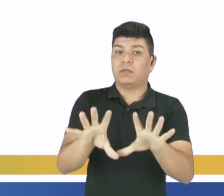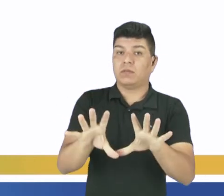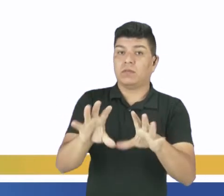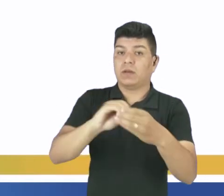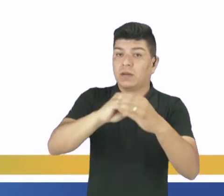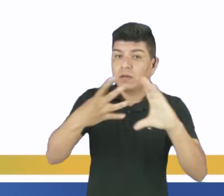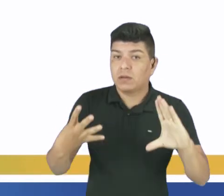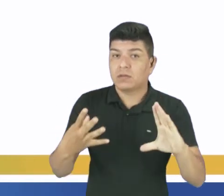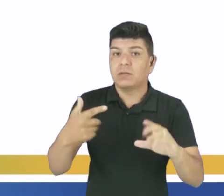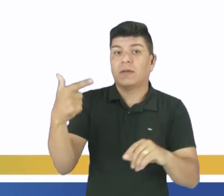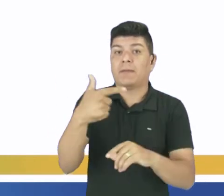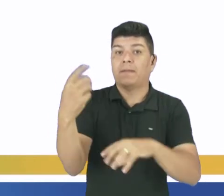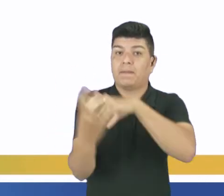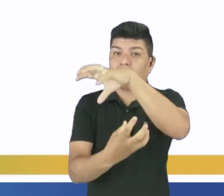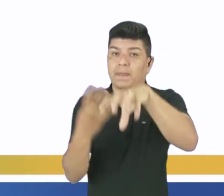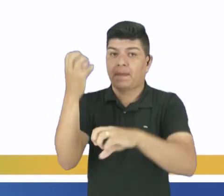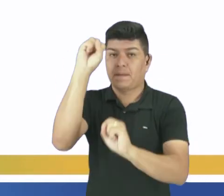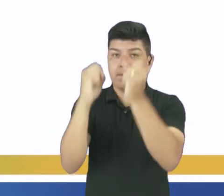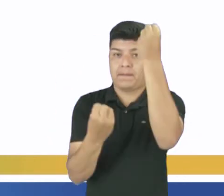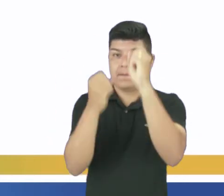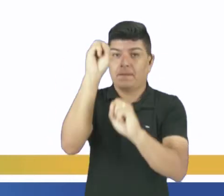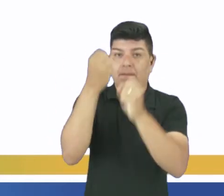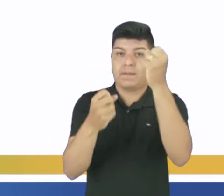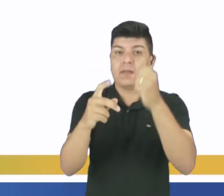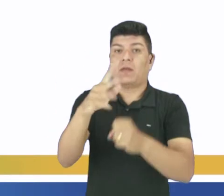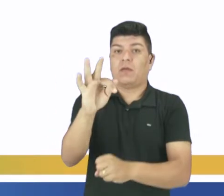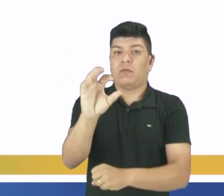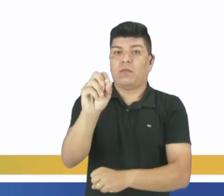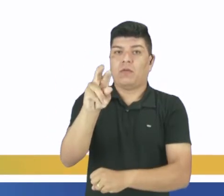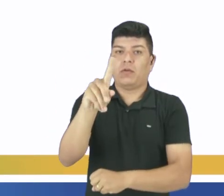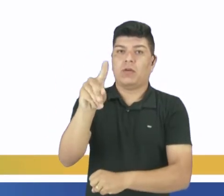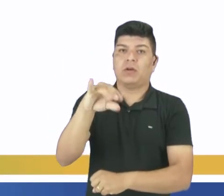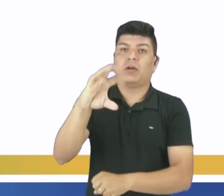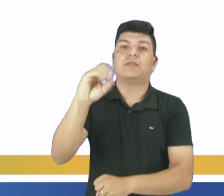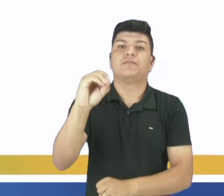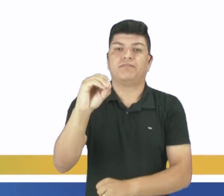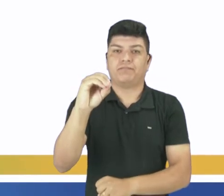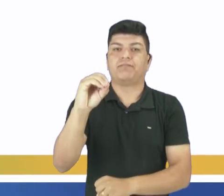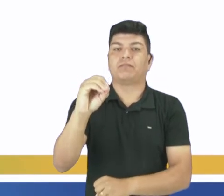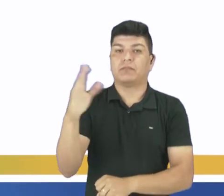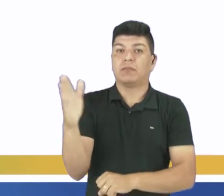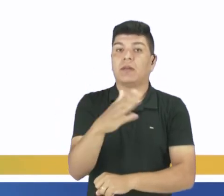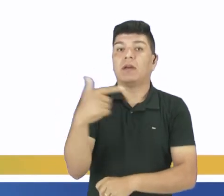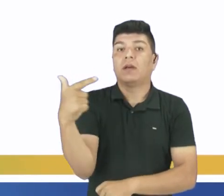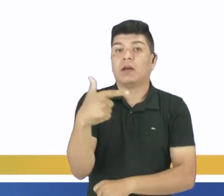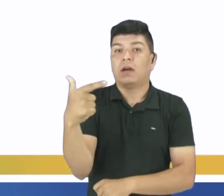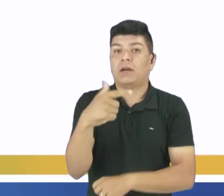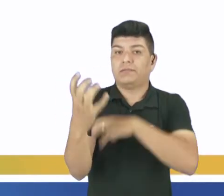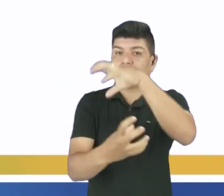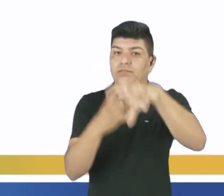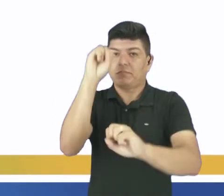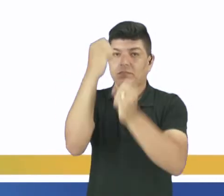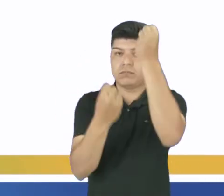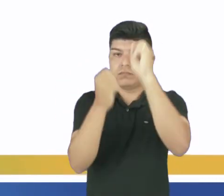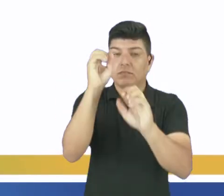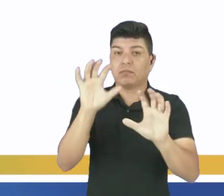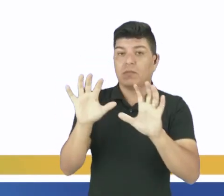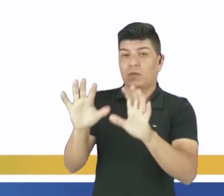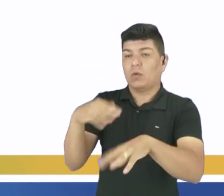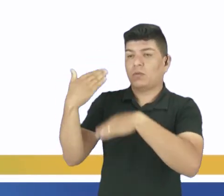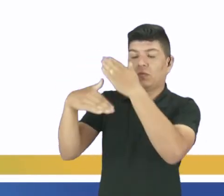foi característica da segunda Revolução Industrial o Fordismo. Na segunda Revolução Industrial, se levar em